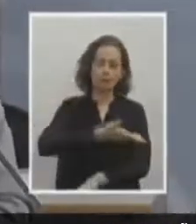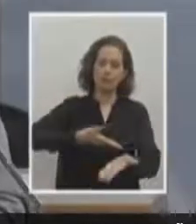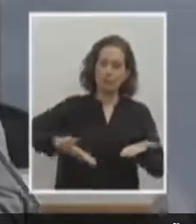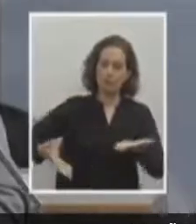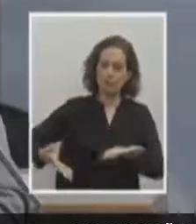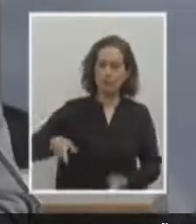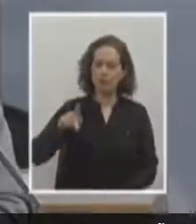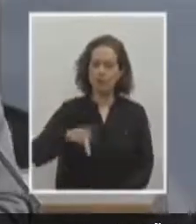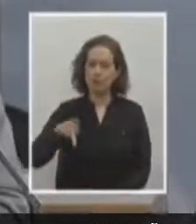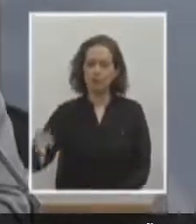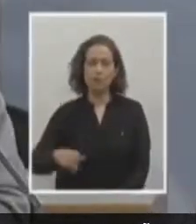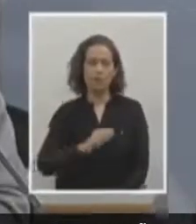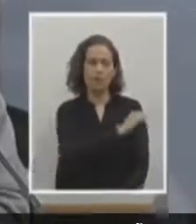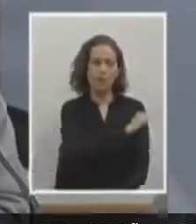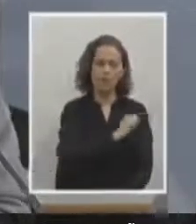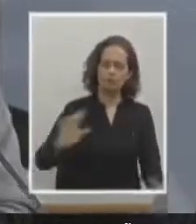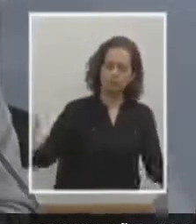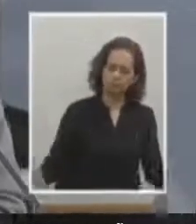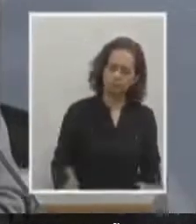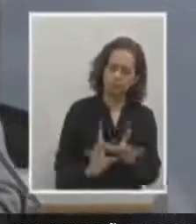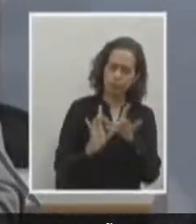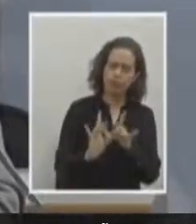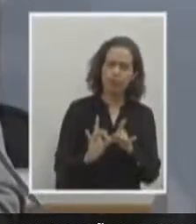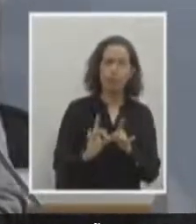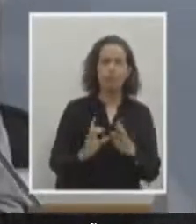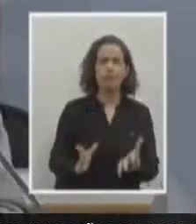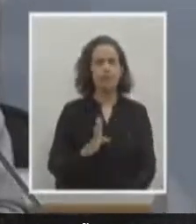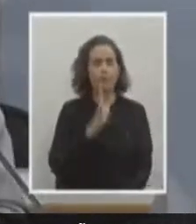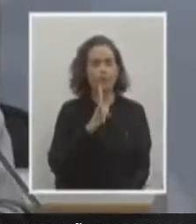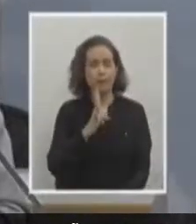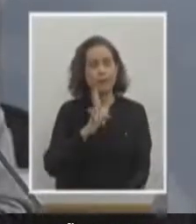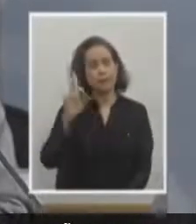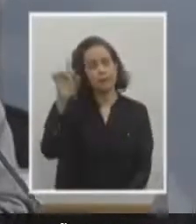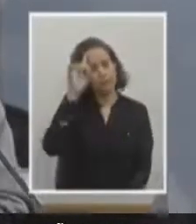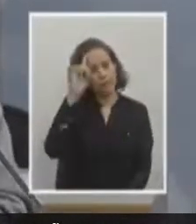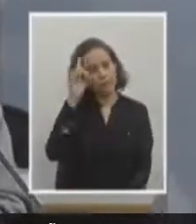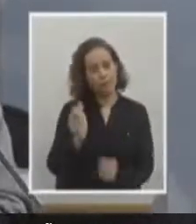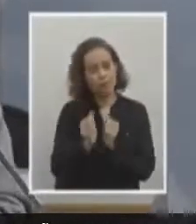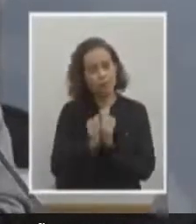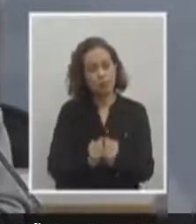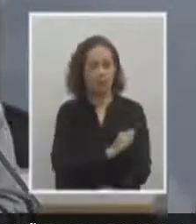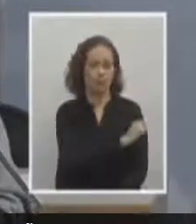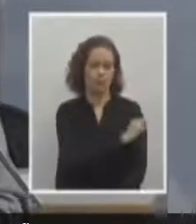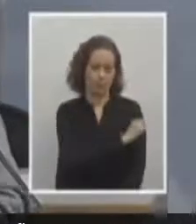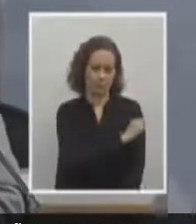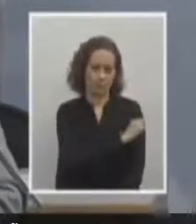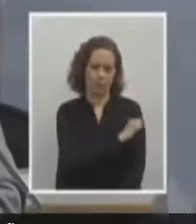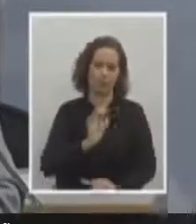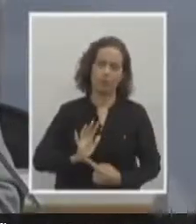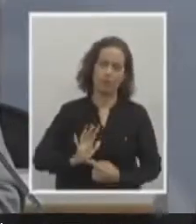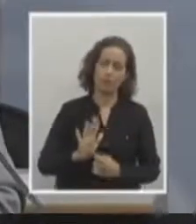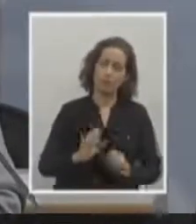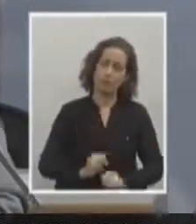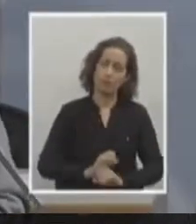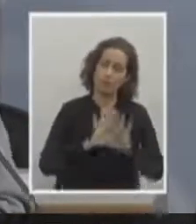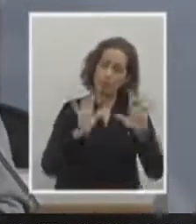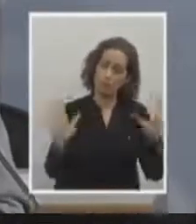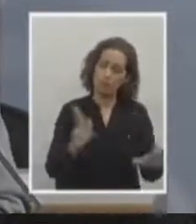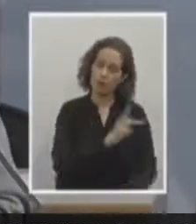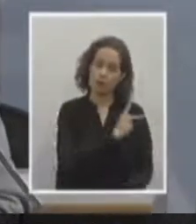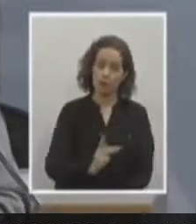professor com o aluno, ele que conhece, ele vai estar no dia a dia com ele. E aqui eu quero deixar bem claro, presidente, deputado,